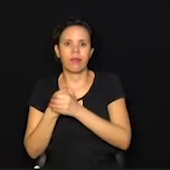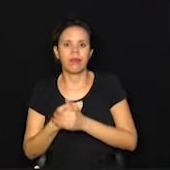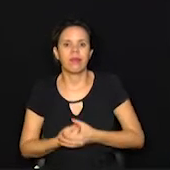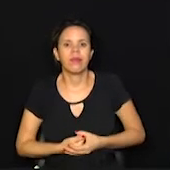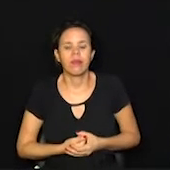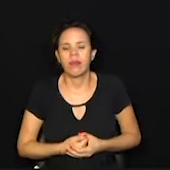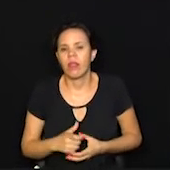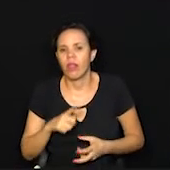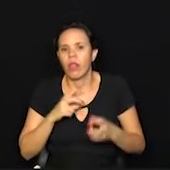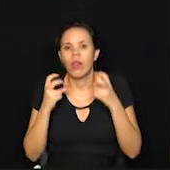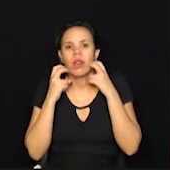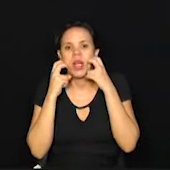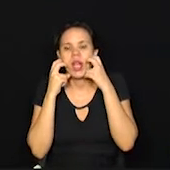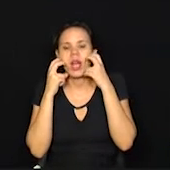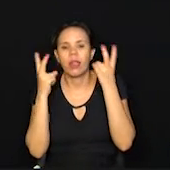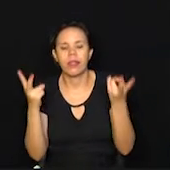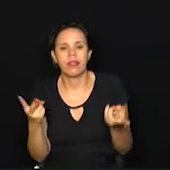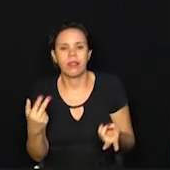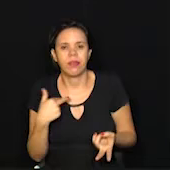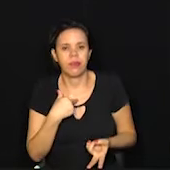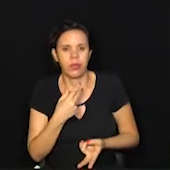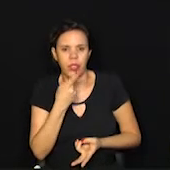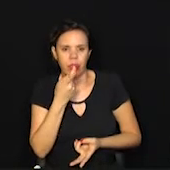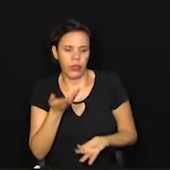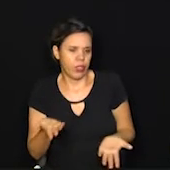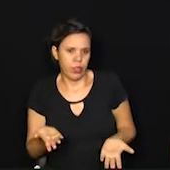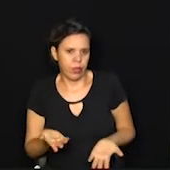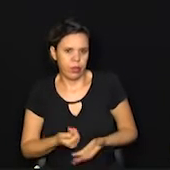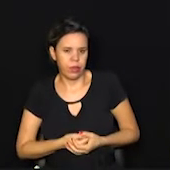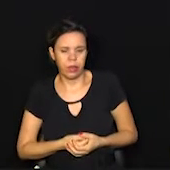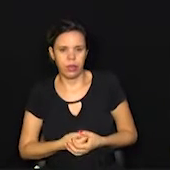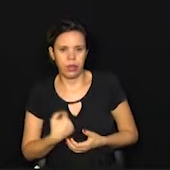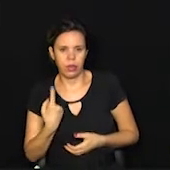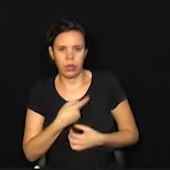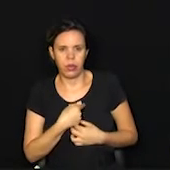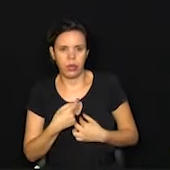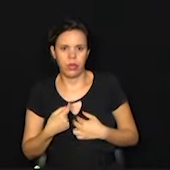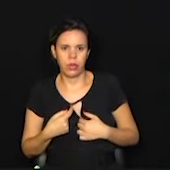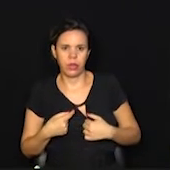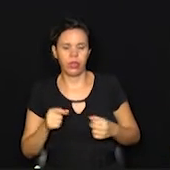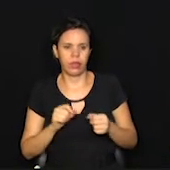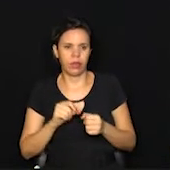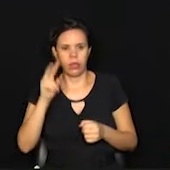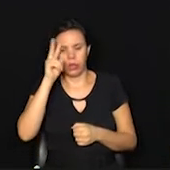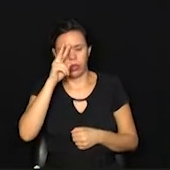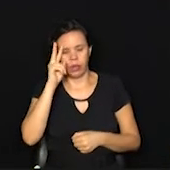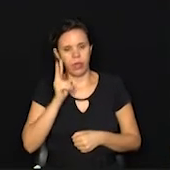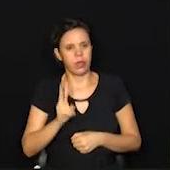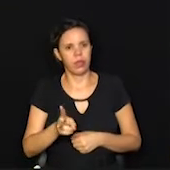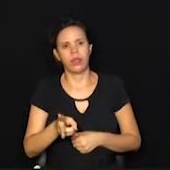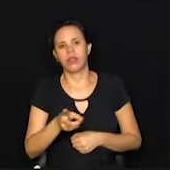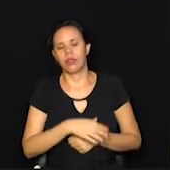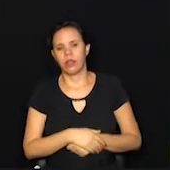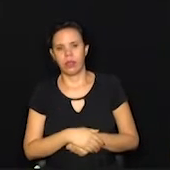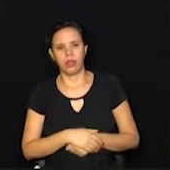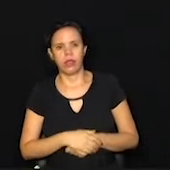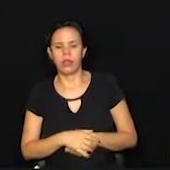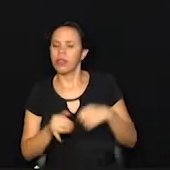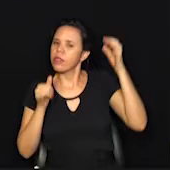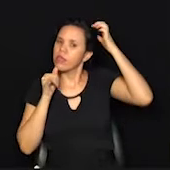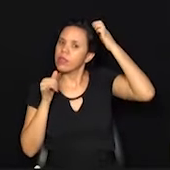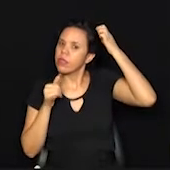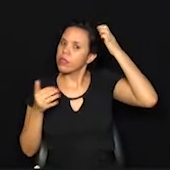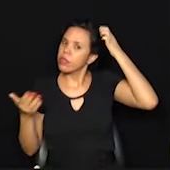isso tem vergonha disso não pode falar disso nós pelo contrário fazendo questão de lembrar o tempo todo é sério por